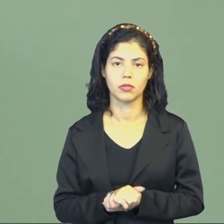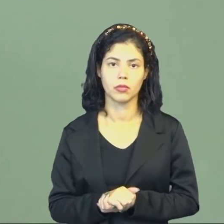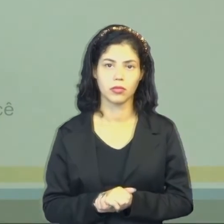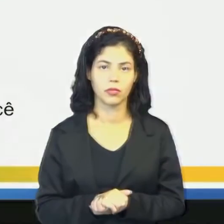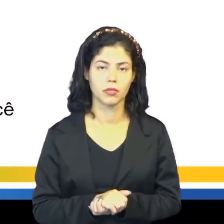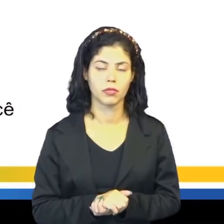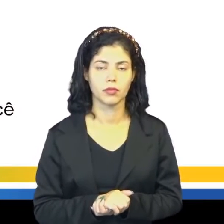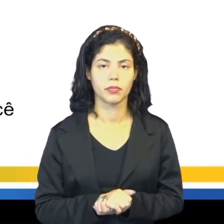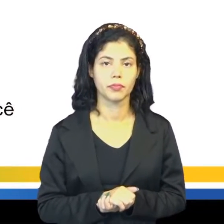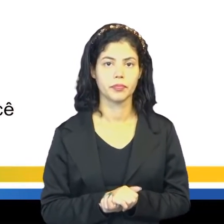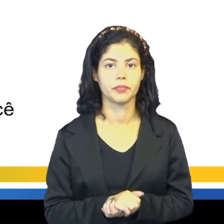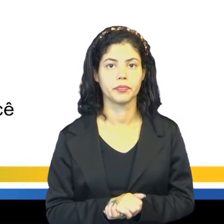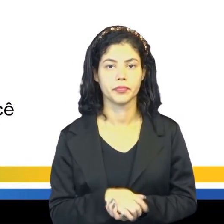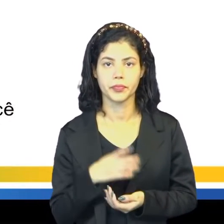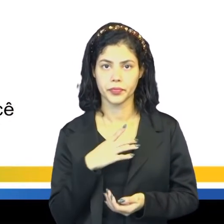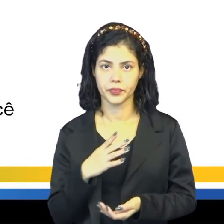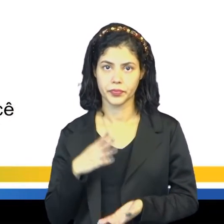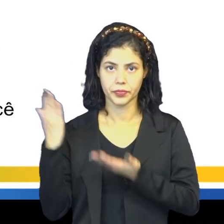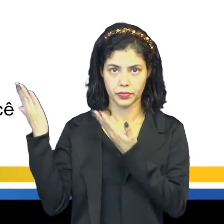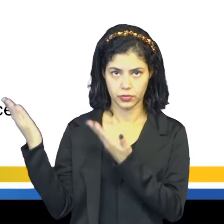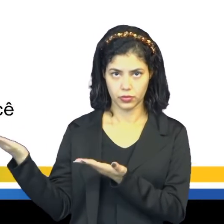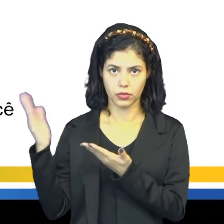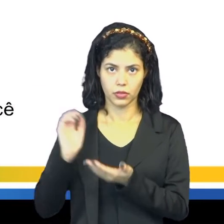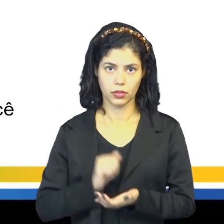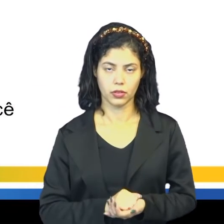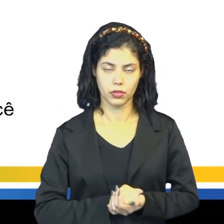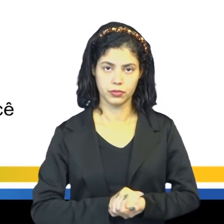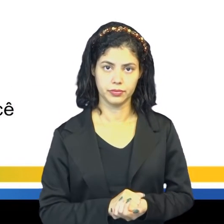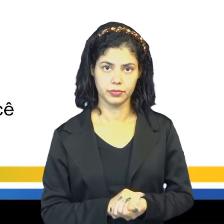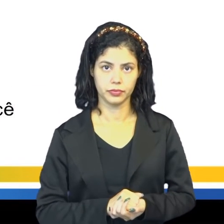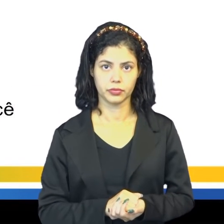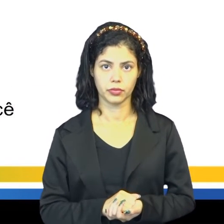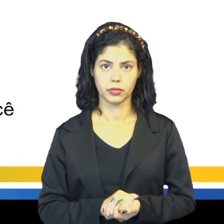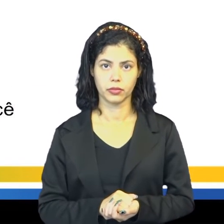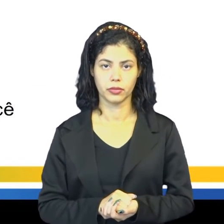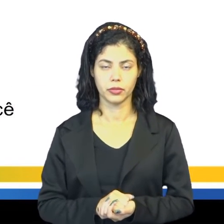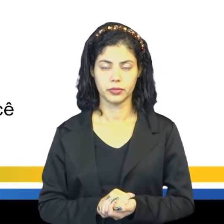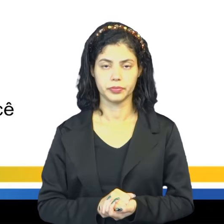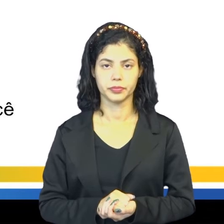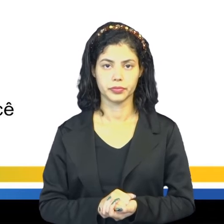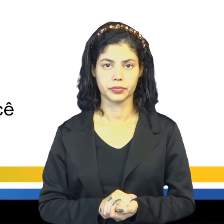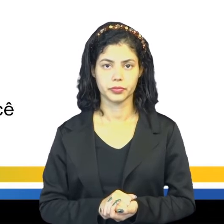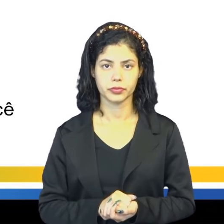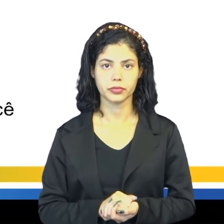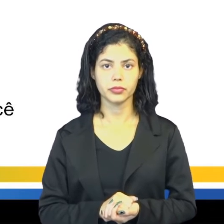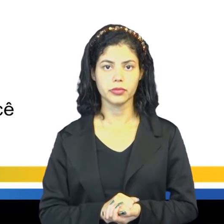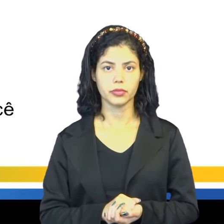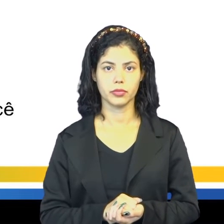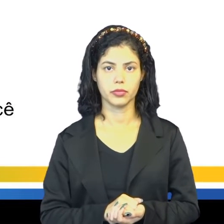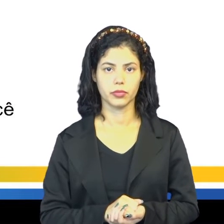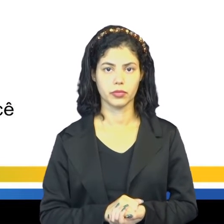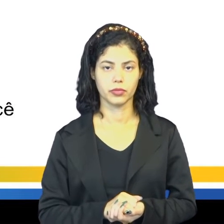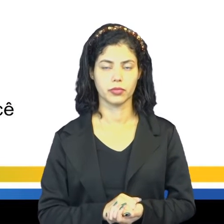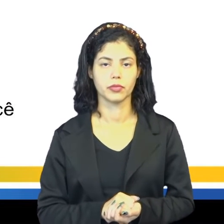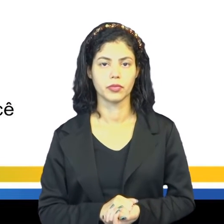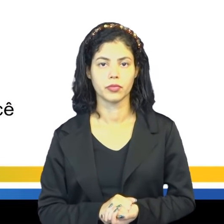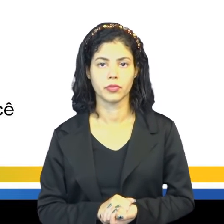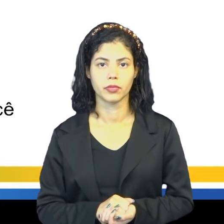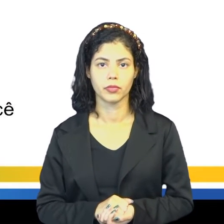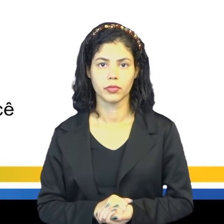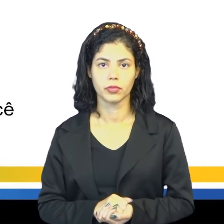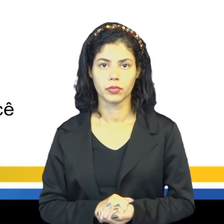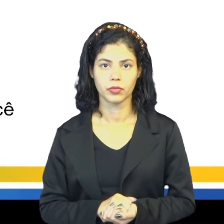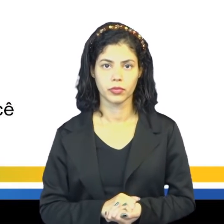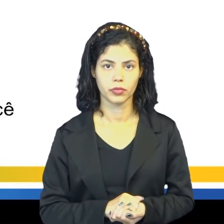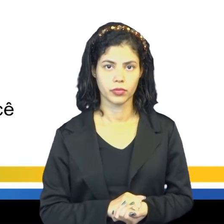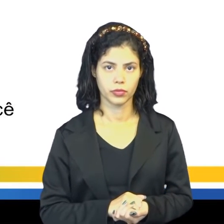Próxima questão, nós temos Now it's your turn. Write a text introducing yourself in English. Follow